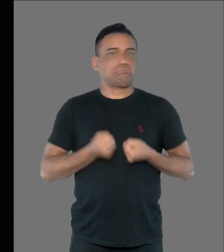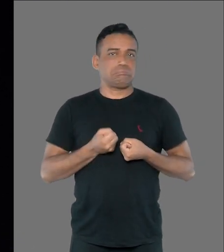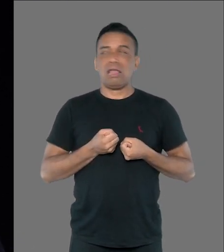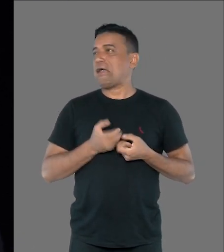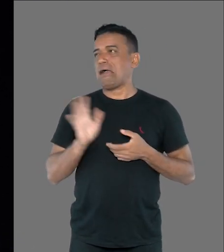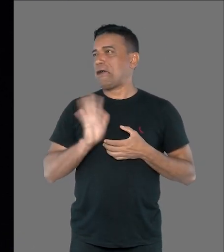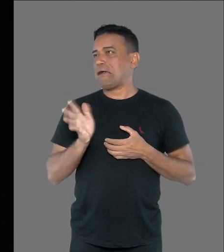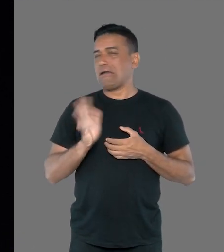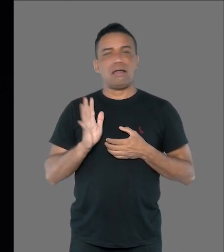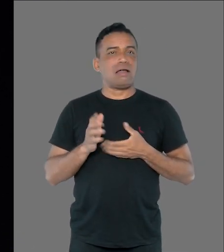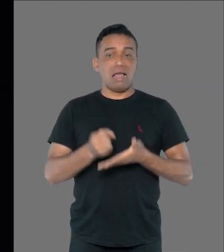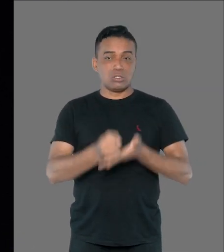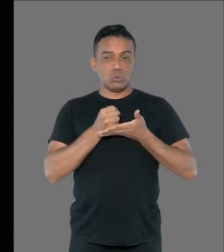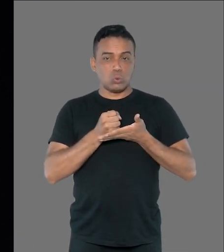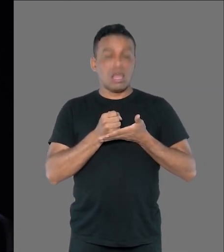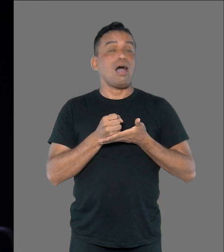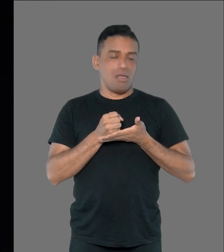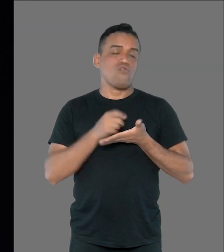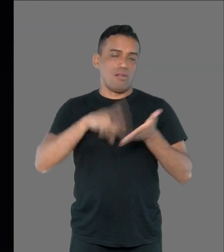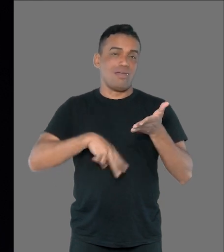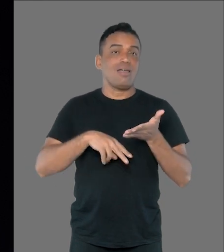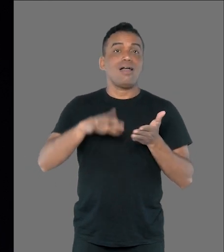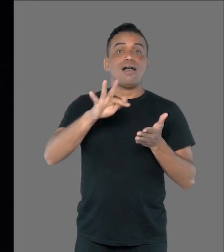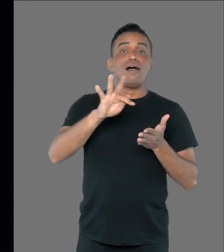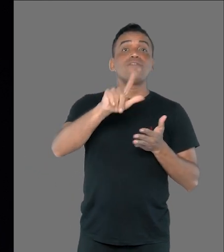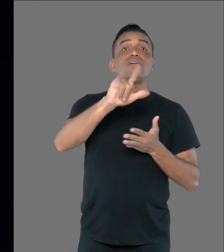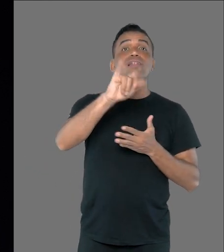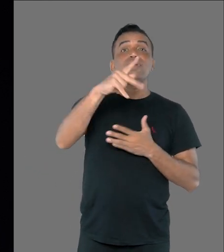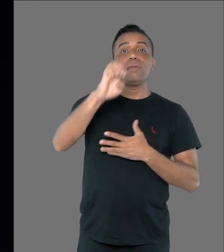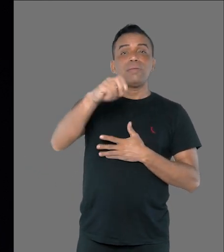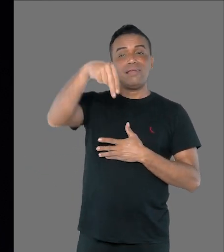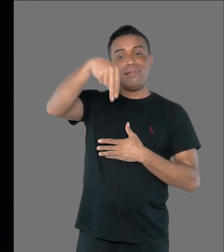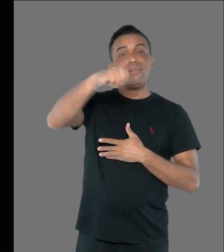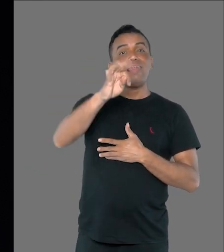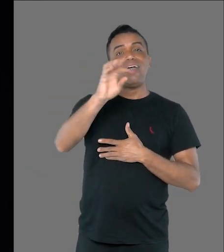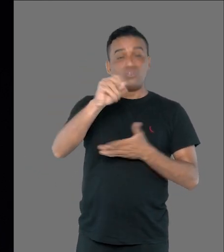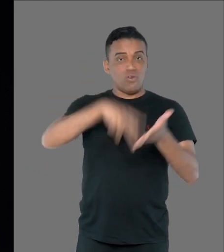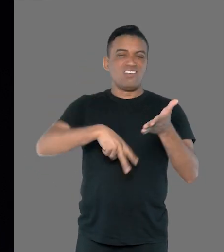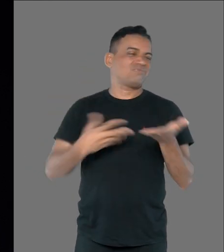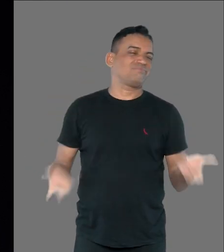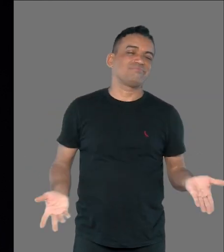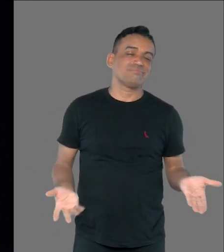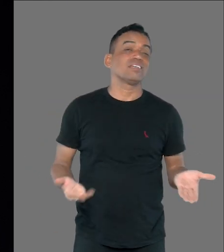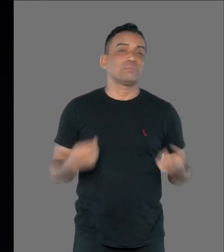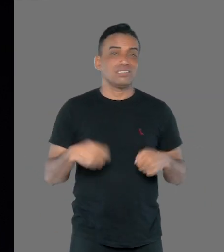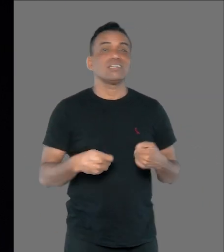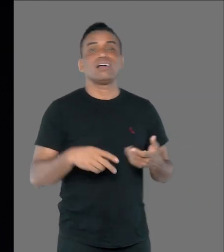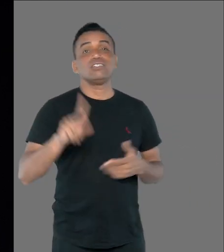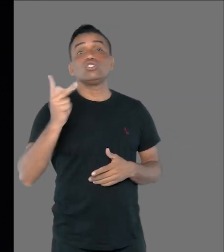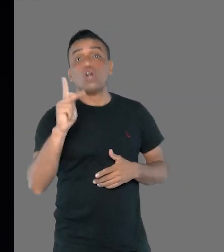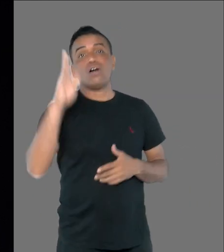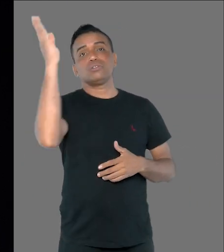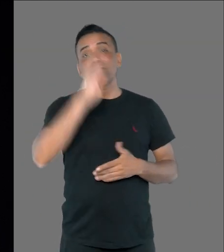porque está é autoajuda, eu vou ler, é o Felipe Neto, eu vou ler. Não pode. Nós temos que começar a ler a história do Brasil para